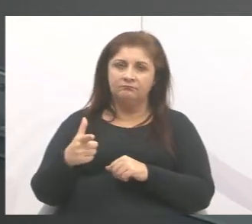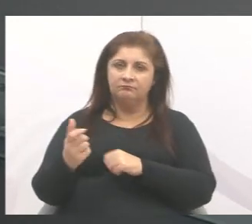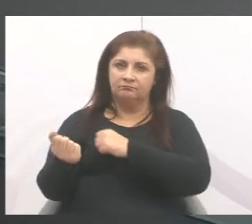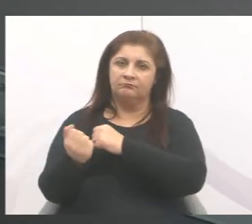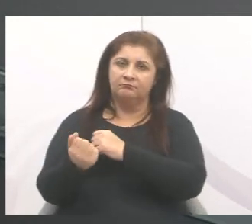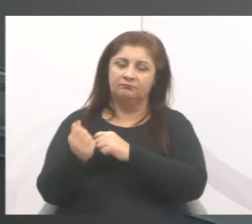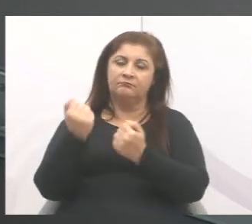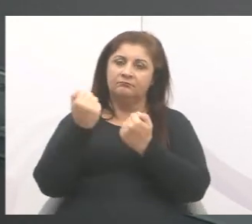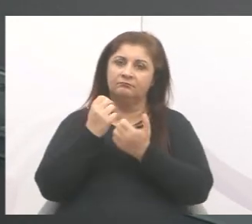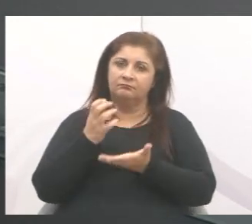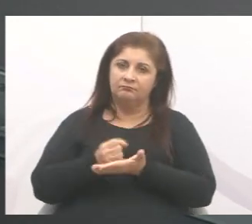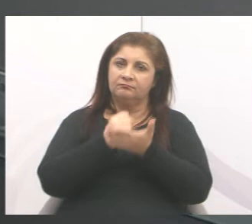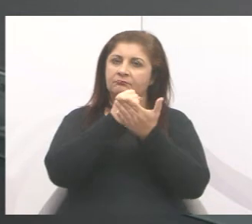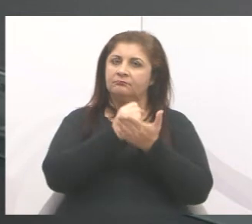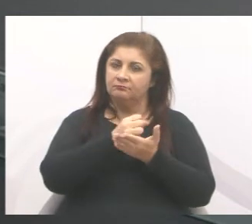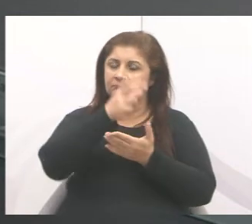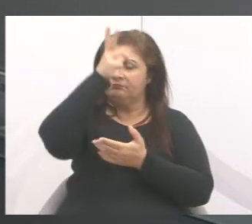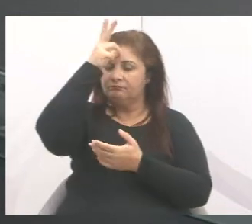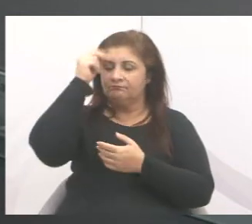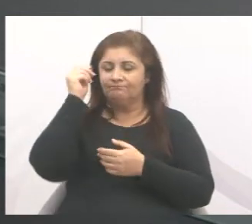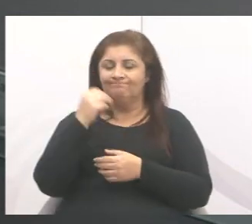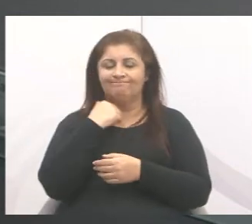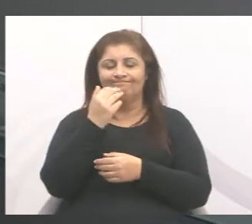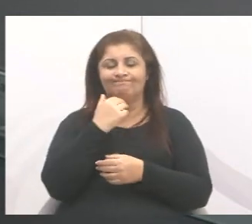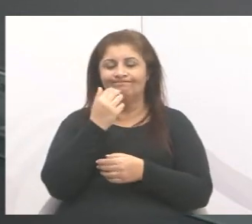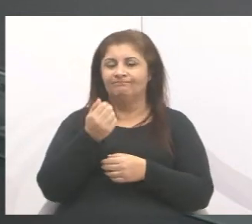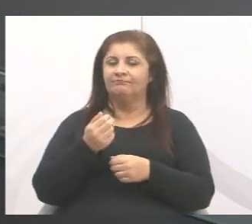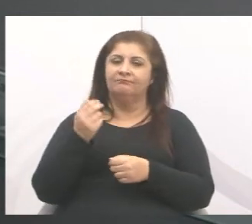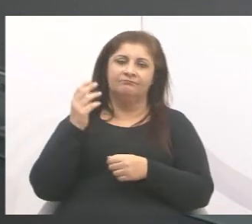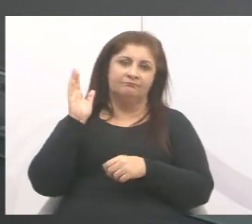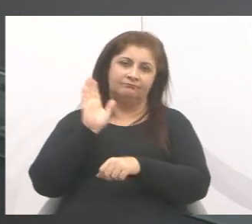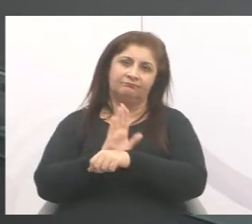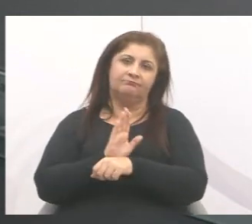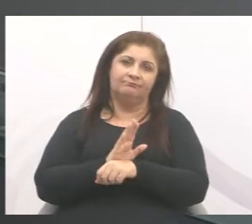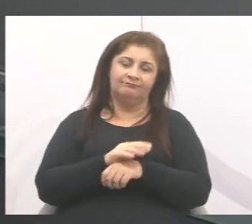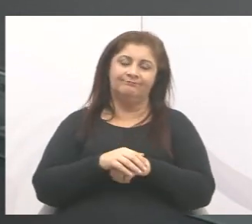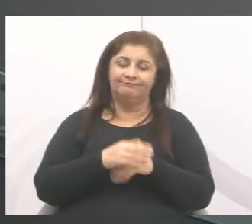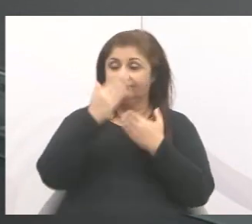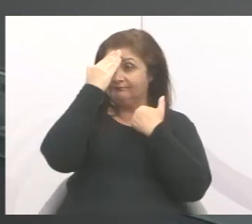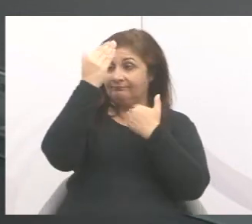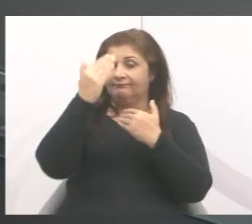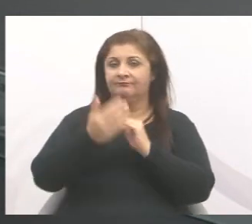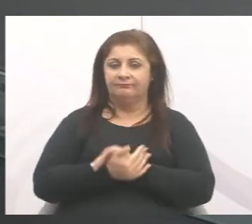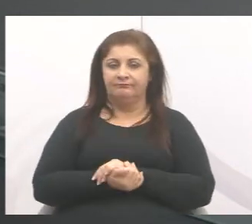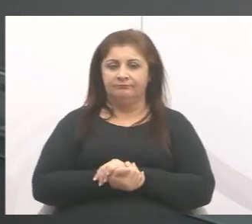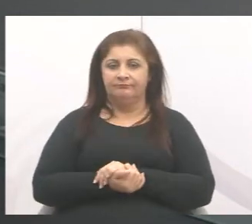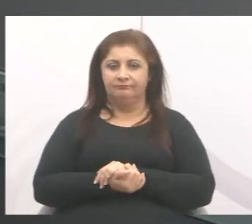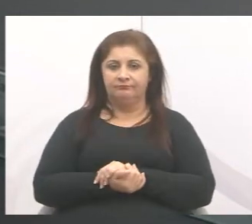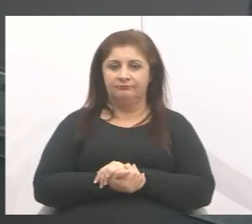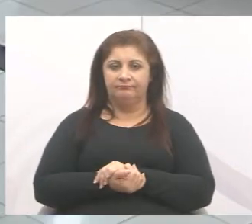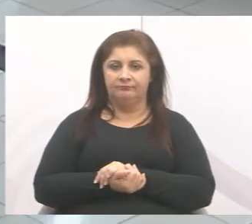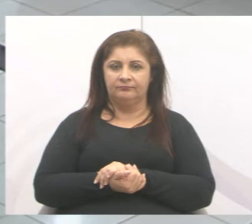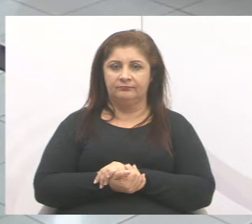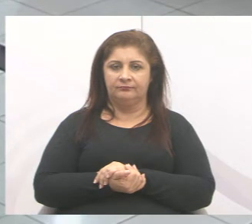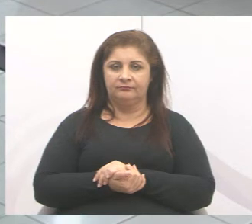Executivo, nada acontece na causa animal. Então, minha gratidão. Obrigada.